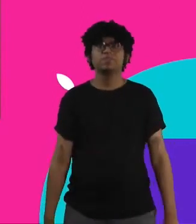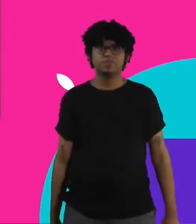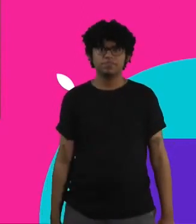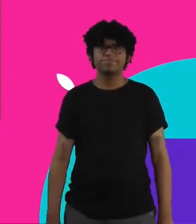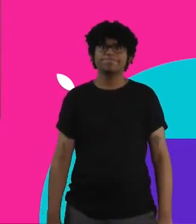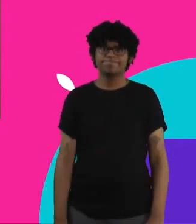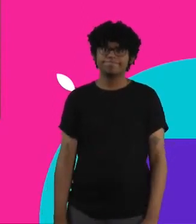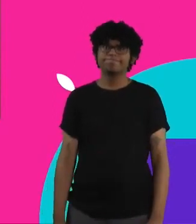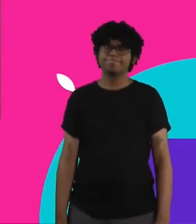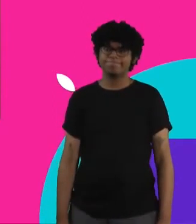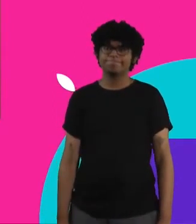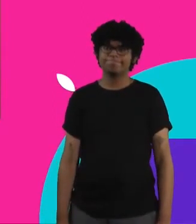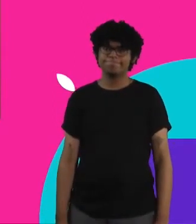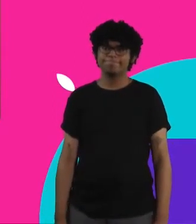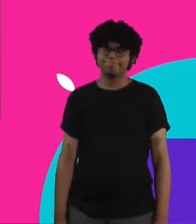Perfeito.